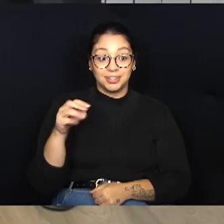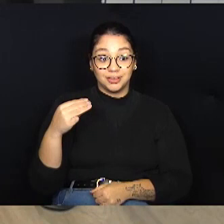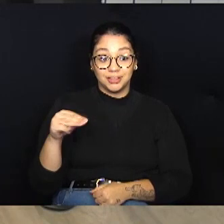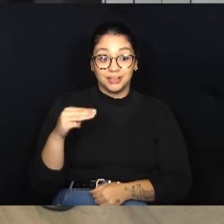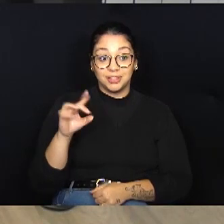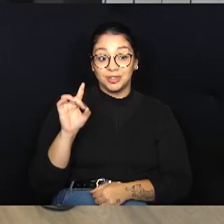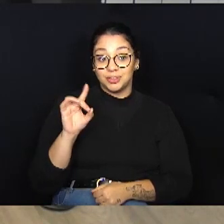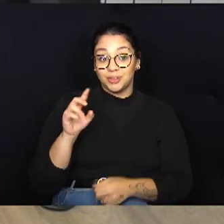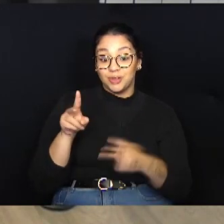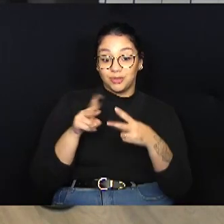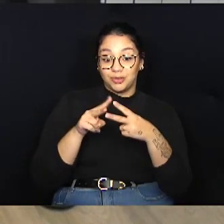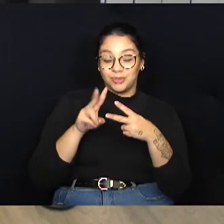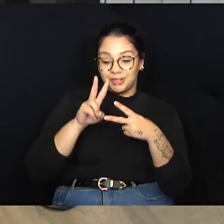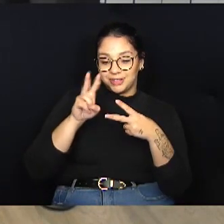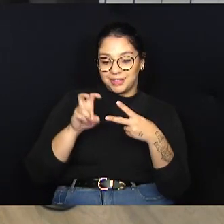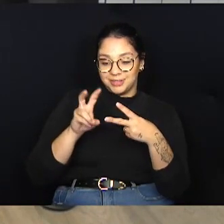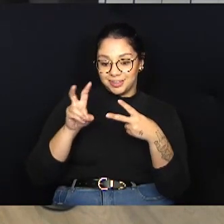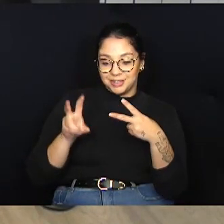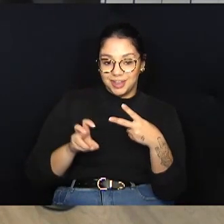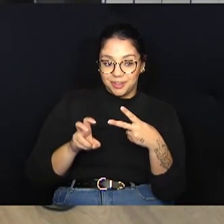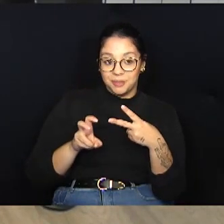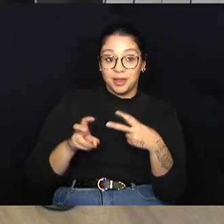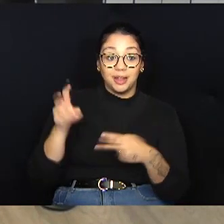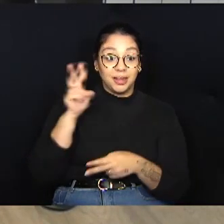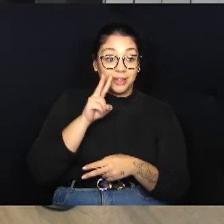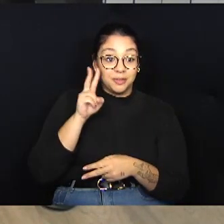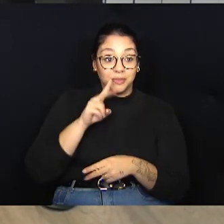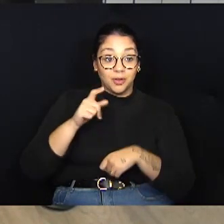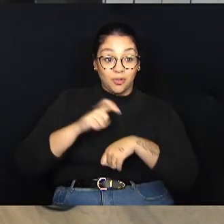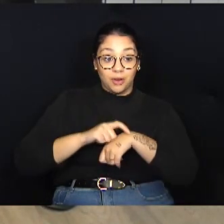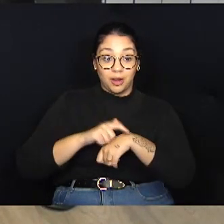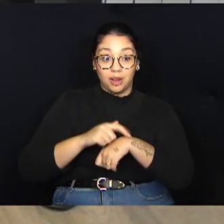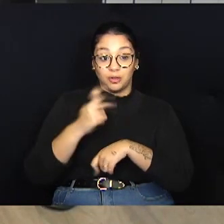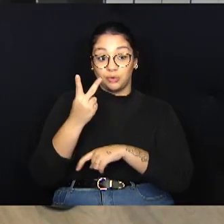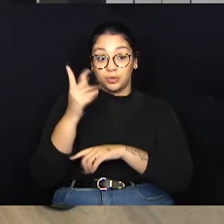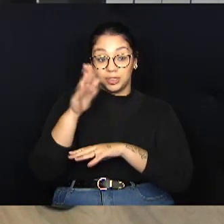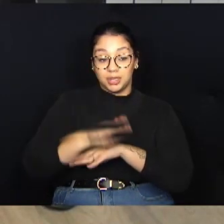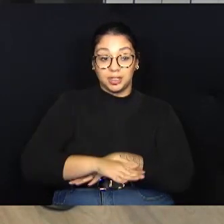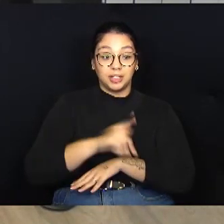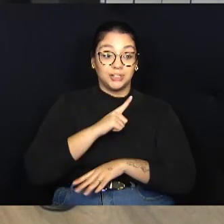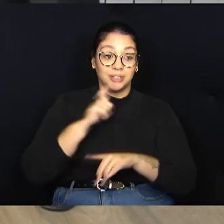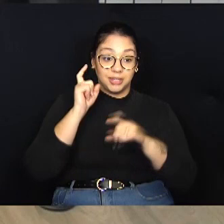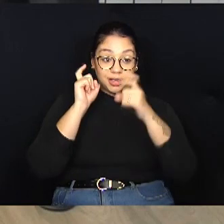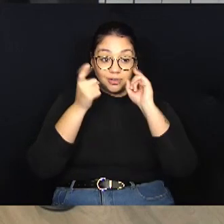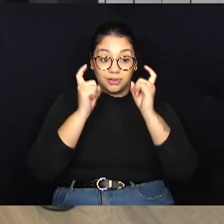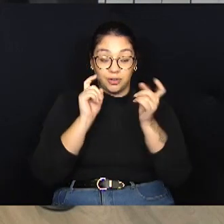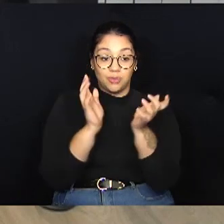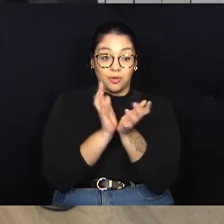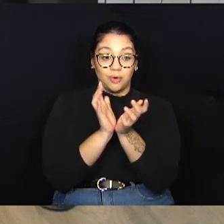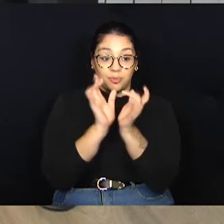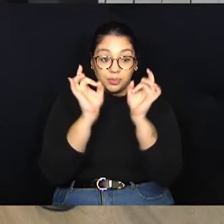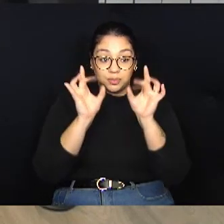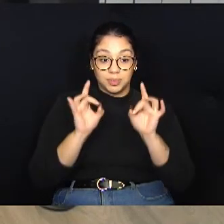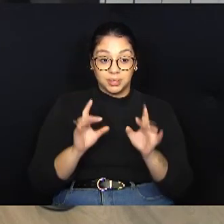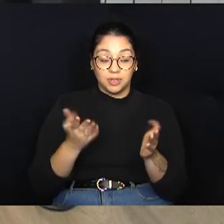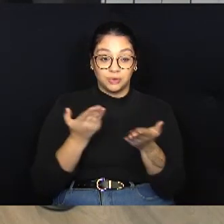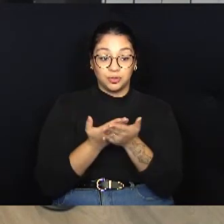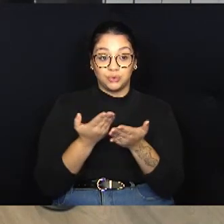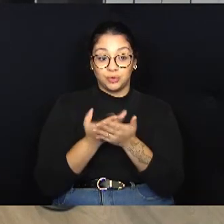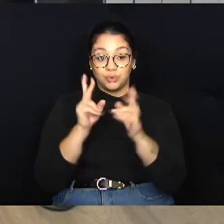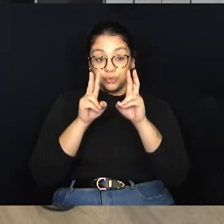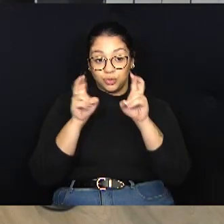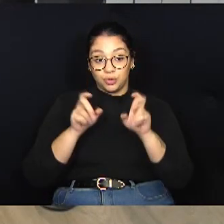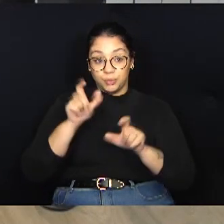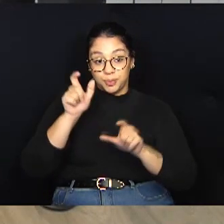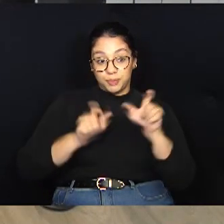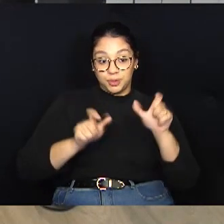2 assuntos que eu quero tratar com o senhor. Lembrando que daqui a pouco, às 14h, tem reunião da Comissão Especial de Estudos sobre as pessoas